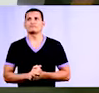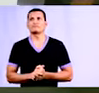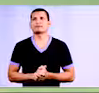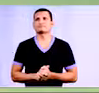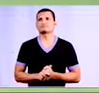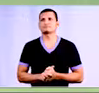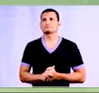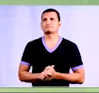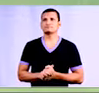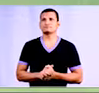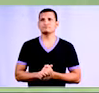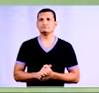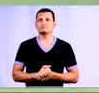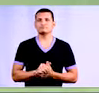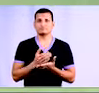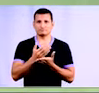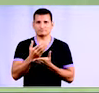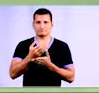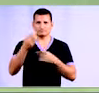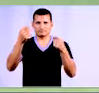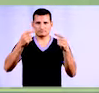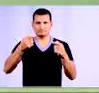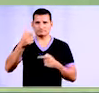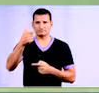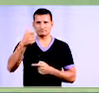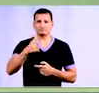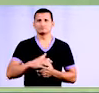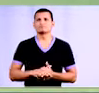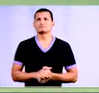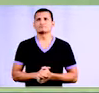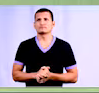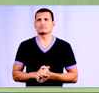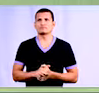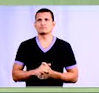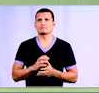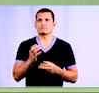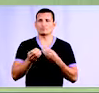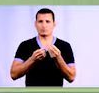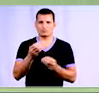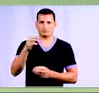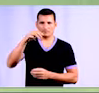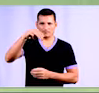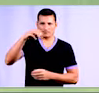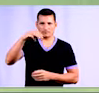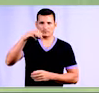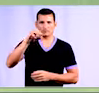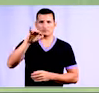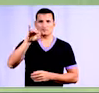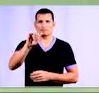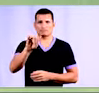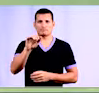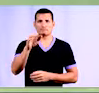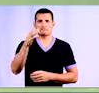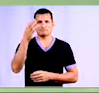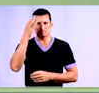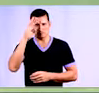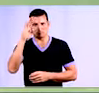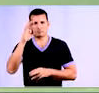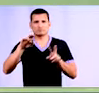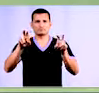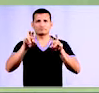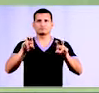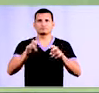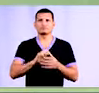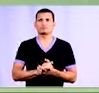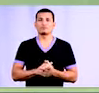Vamos iniciar aqui com a primeira questão. Como é composta a memória principal do computador? Nós